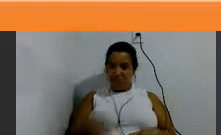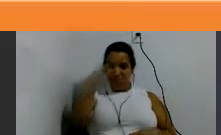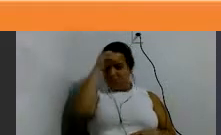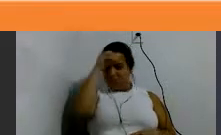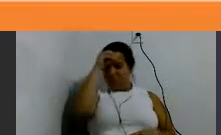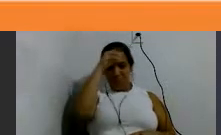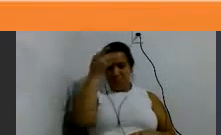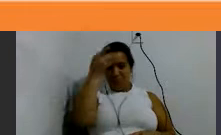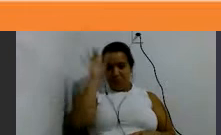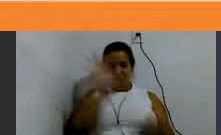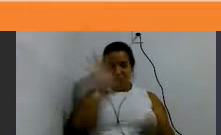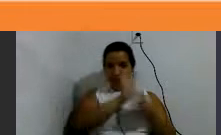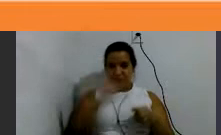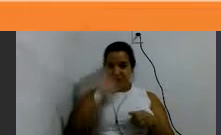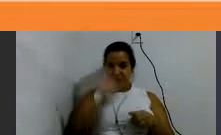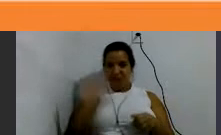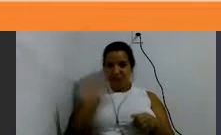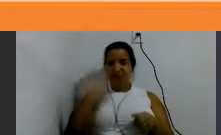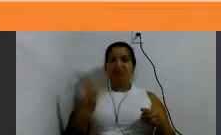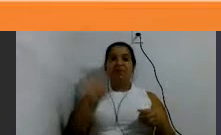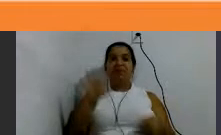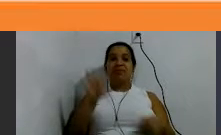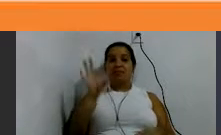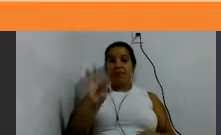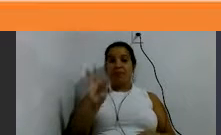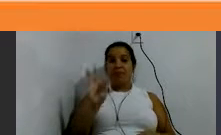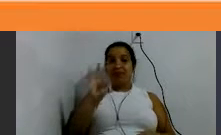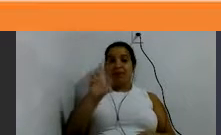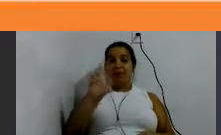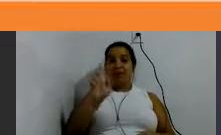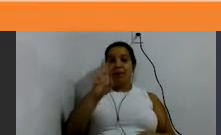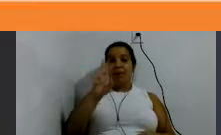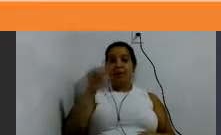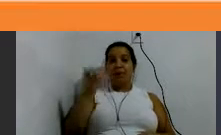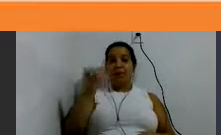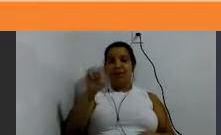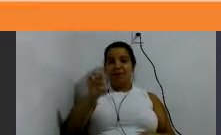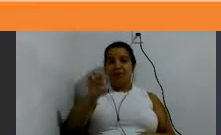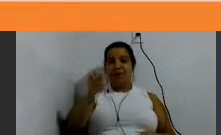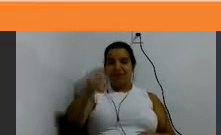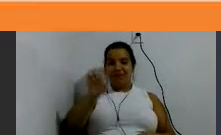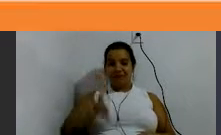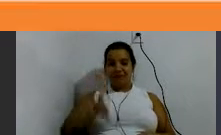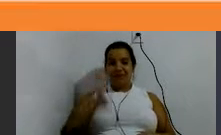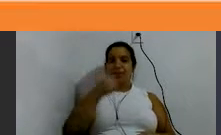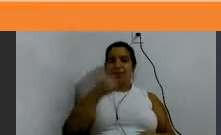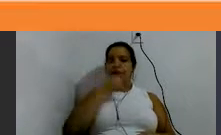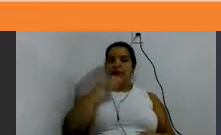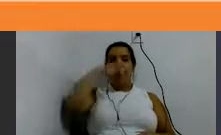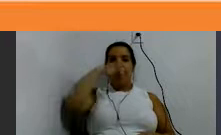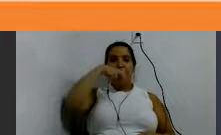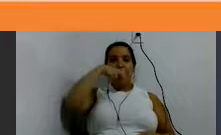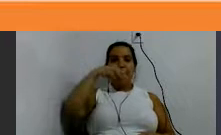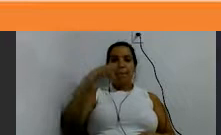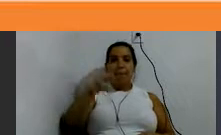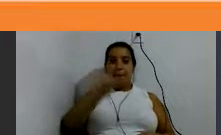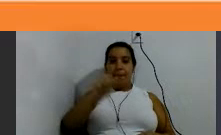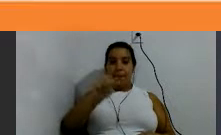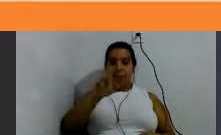Então, na leishmaniose tegumentar, a gente tem reservatórios, que são os mamíferos, como roedores, marsupiais e